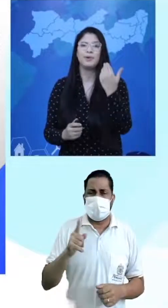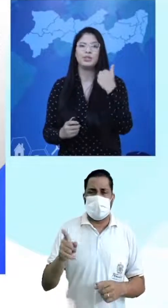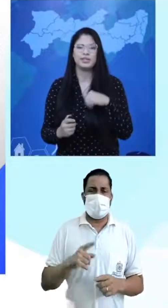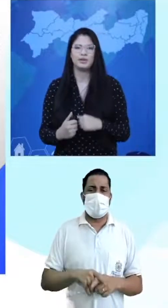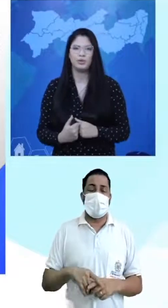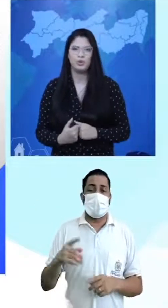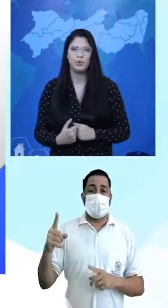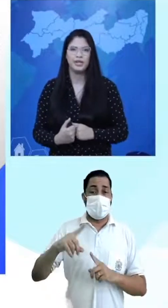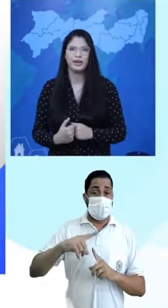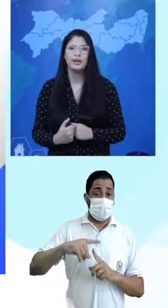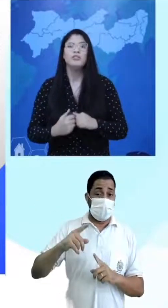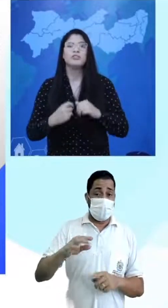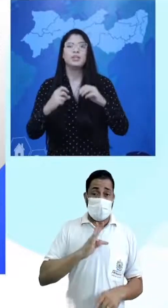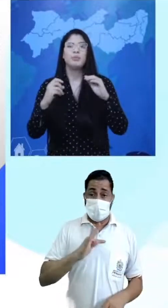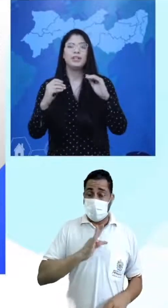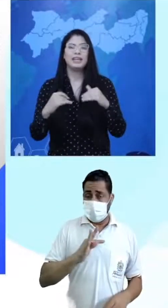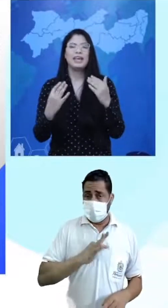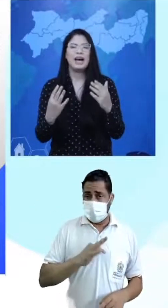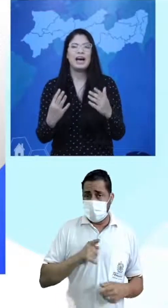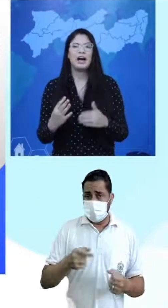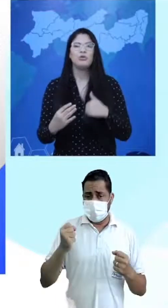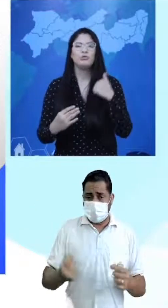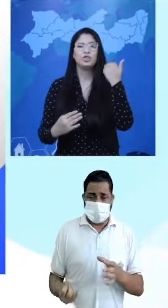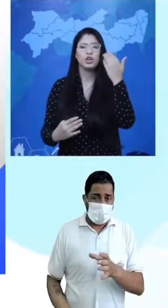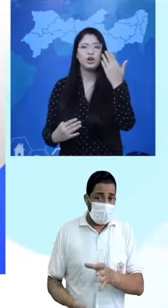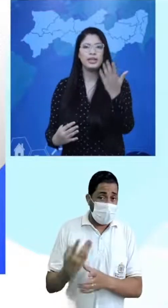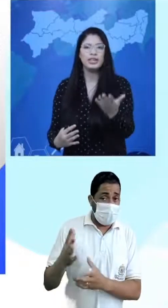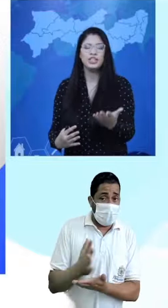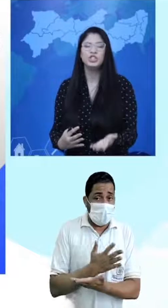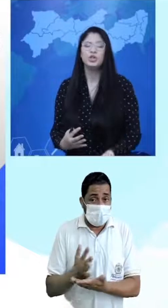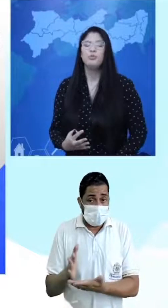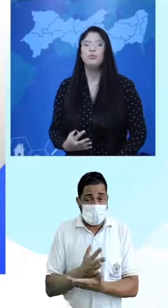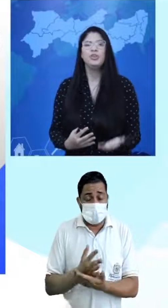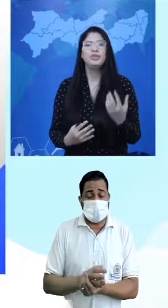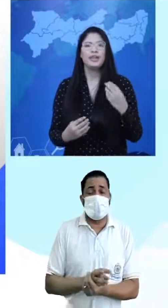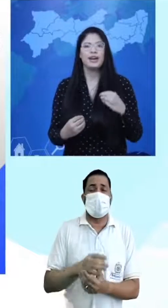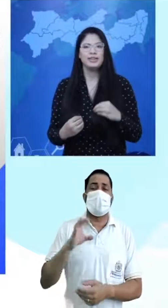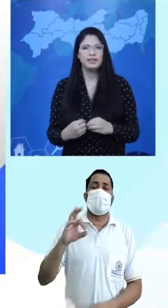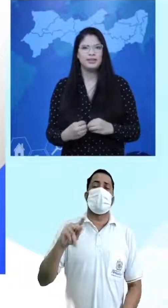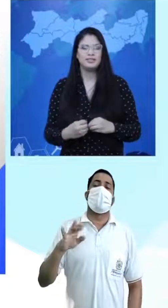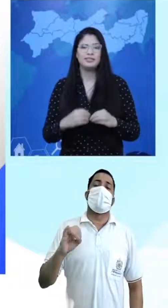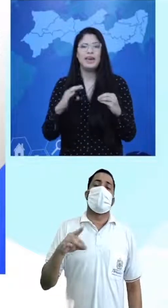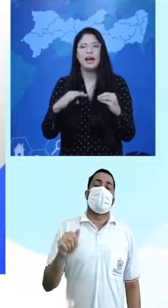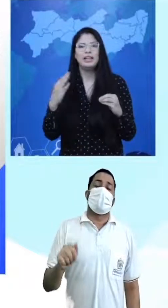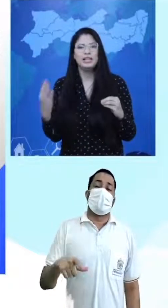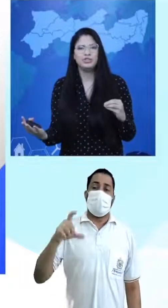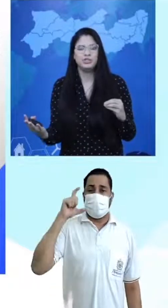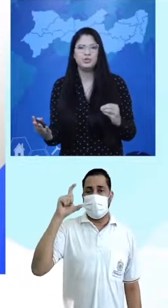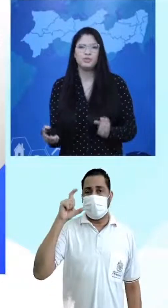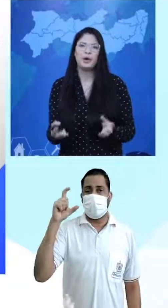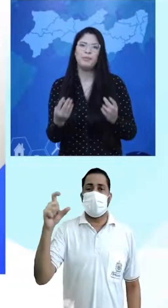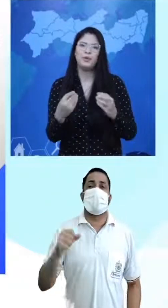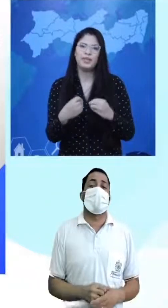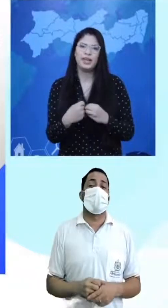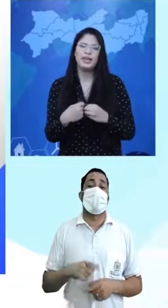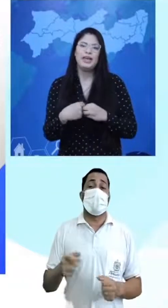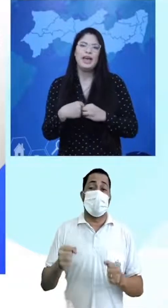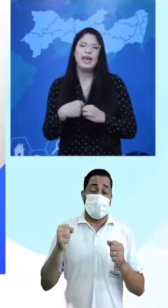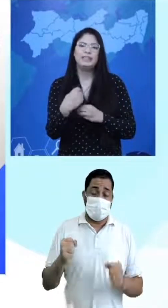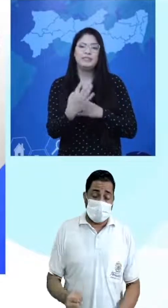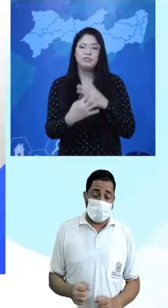de projeção cônica, você pode criar alguns croquis muito interessantes e realísticos para